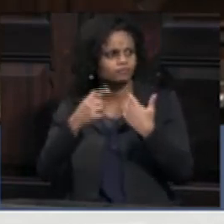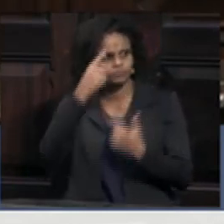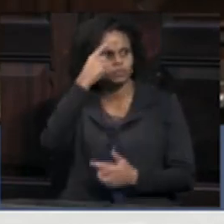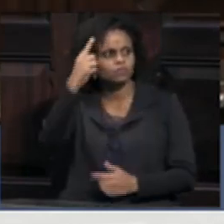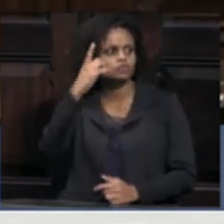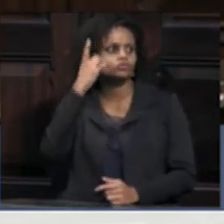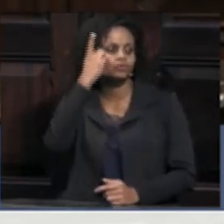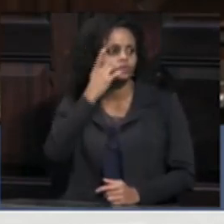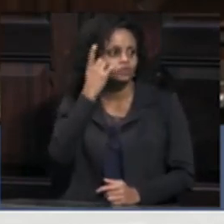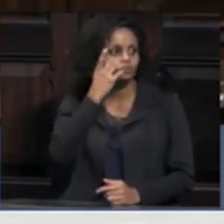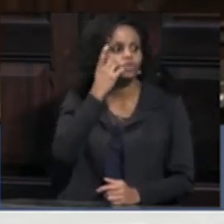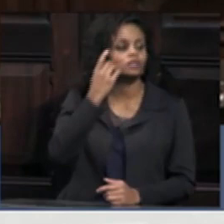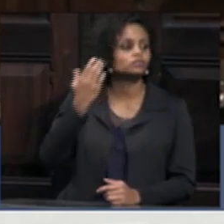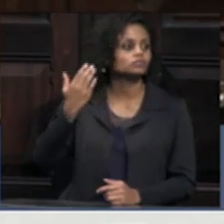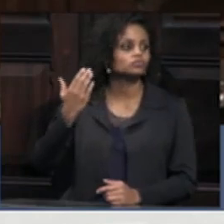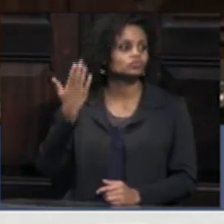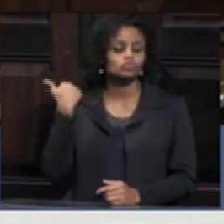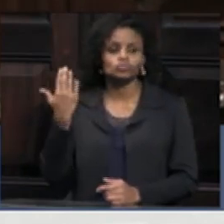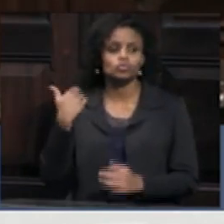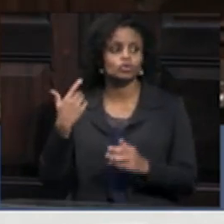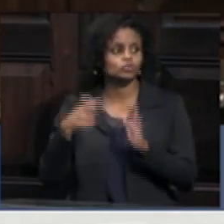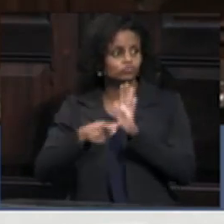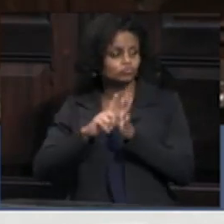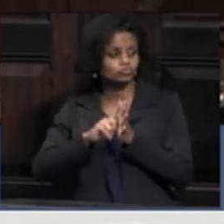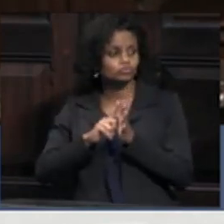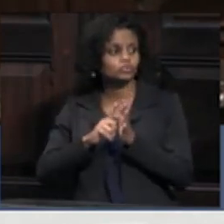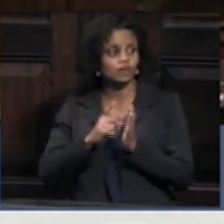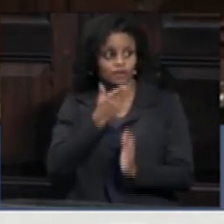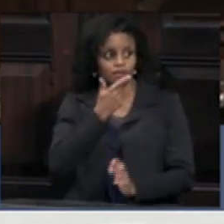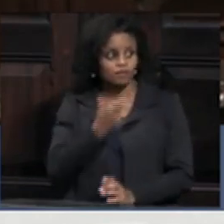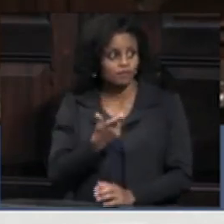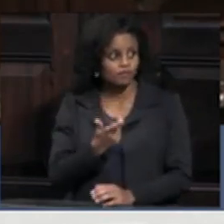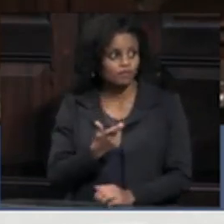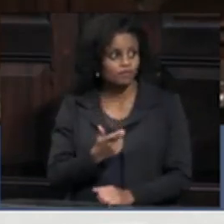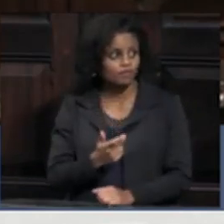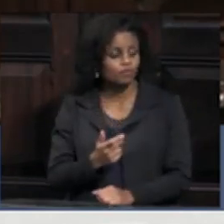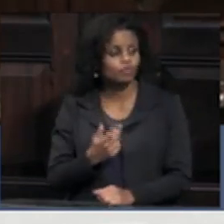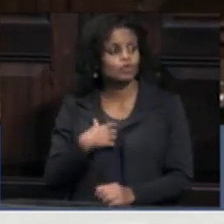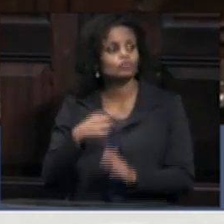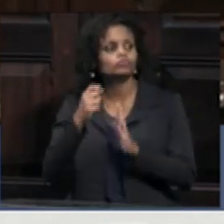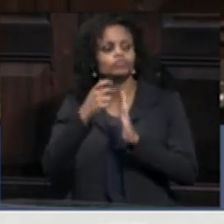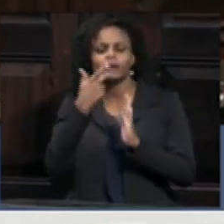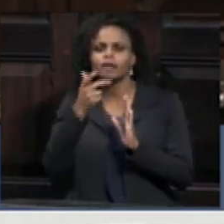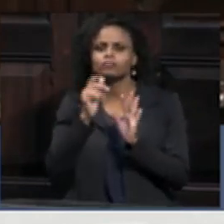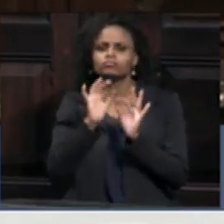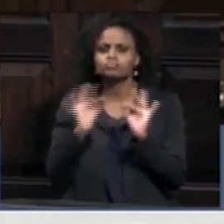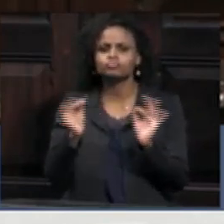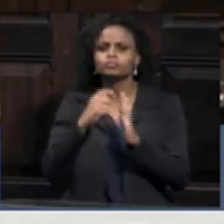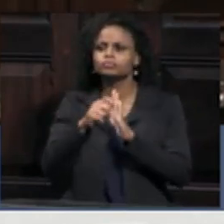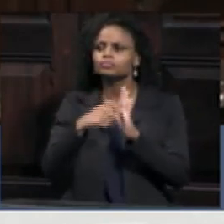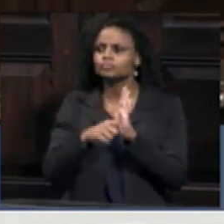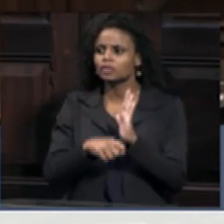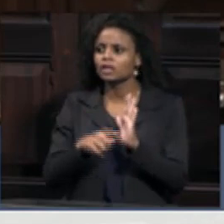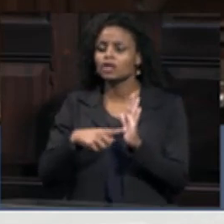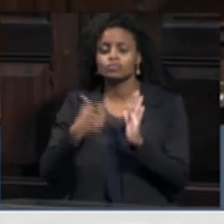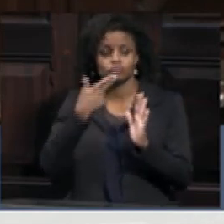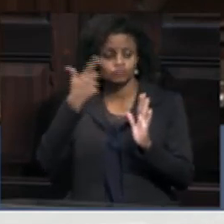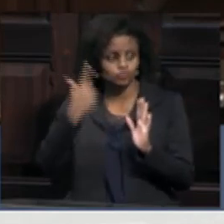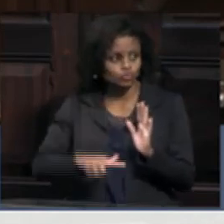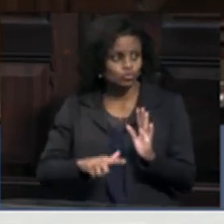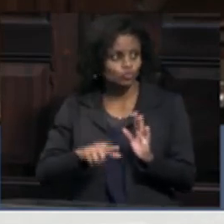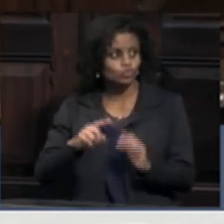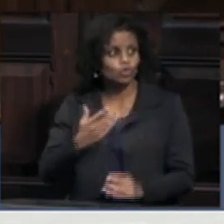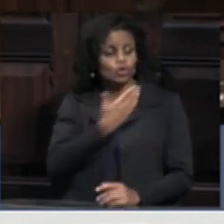que já tinham se inscrito antes de mim, e mencionei alguns pontos, deputado Carlos Macedo, que eu vou aqui recuperar. O